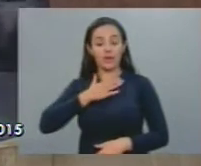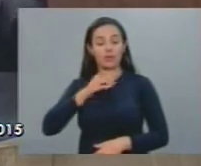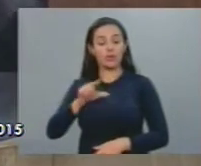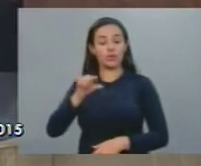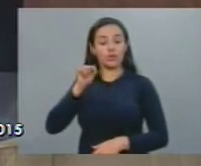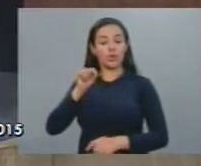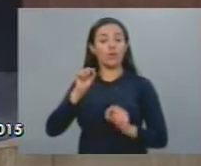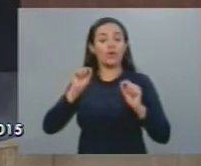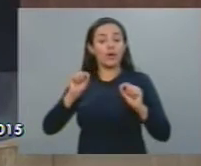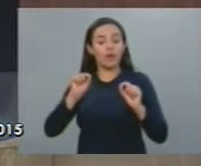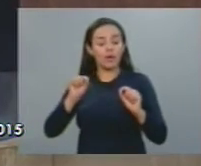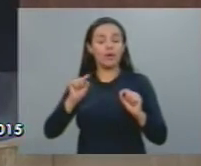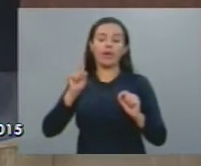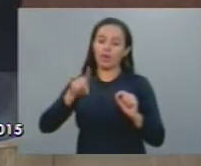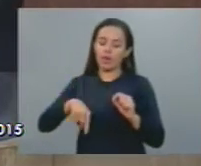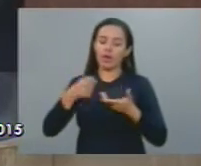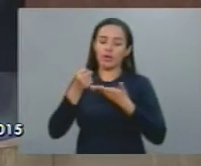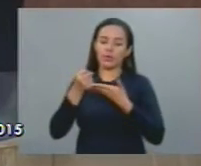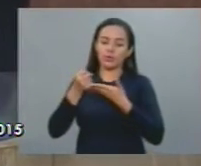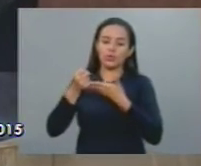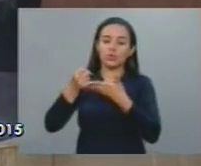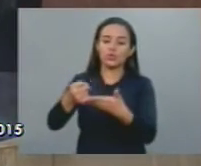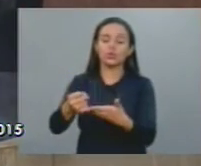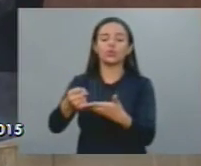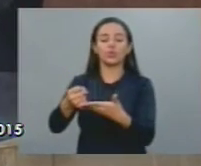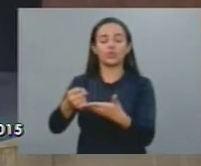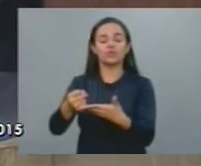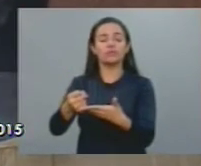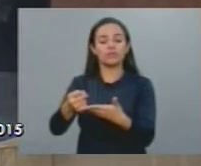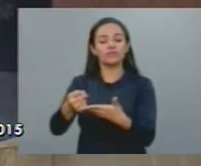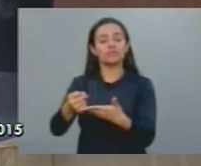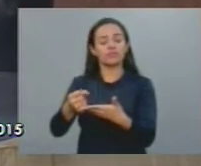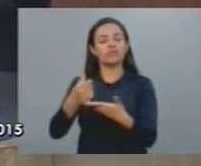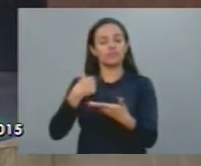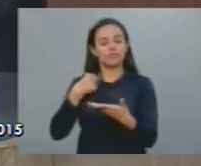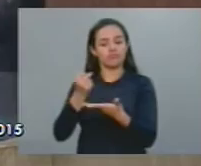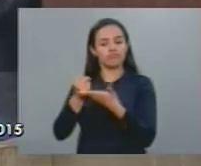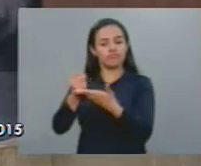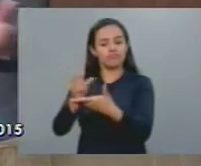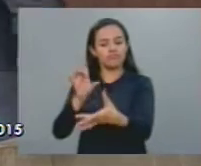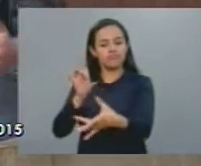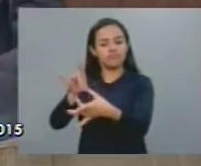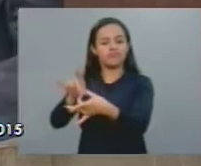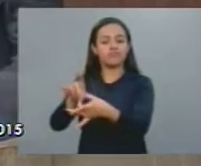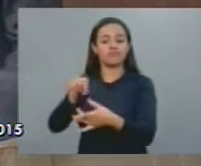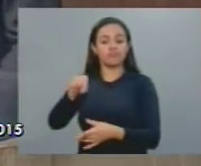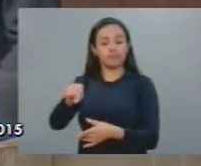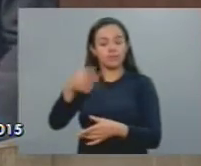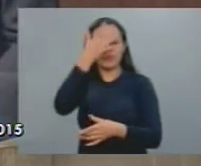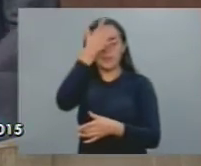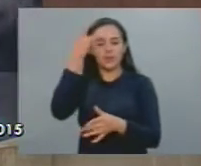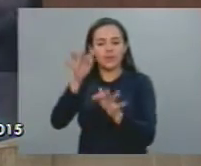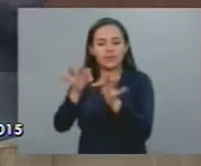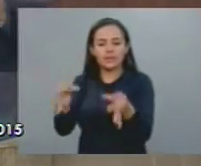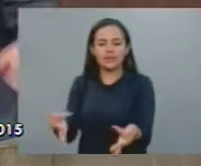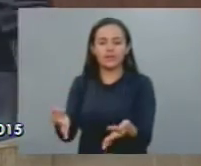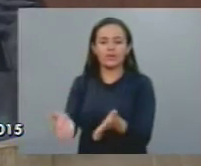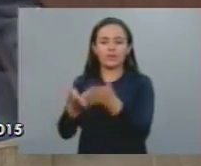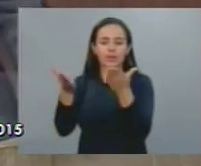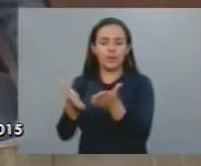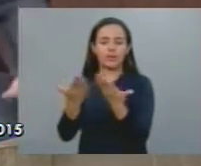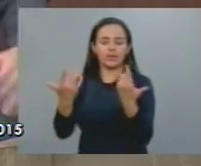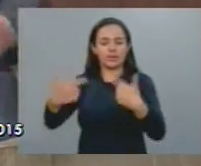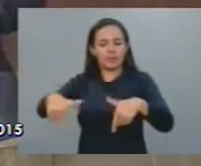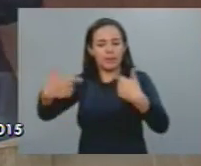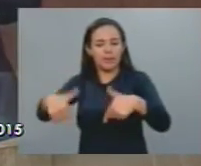o de me colocar a serviço, em apoio, aliado da classe que vive do seu trabalho, que vende o seu